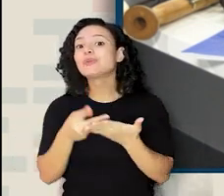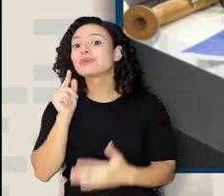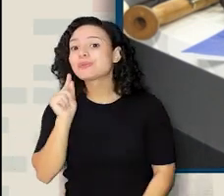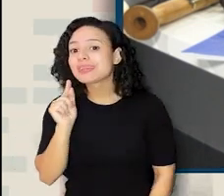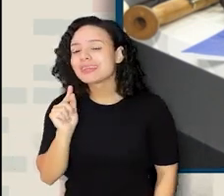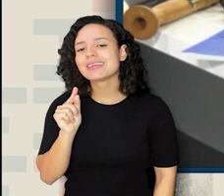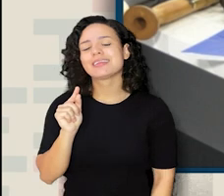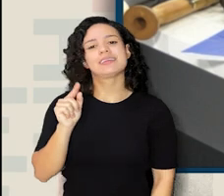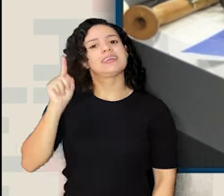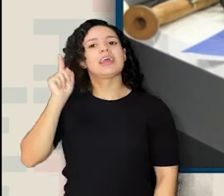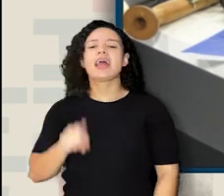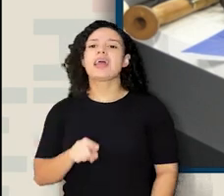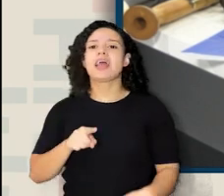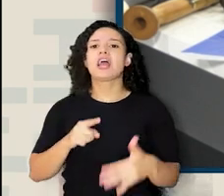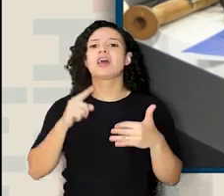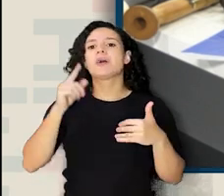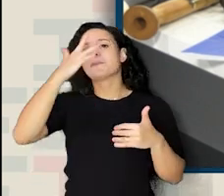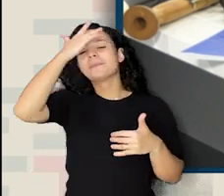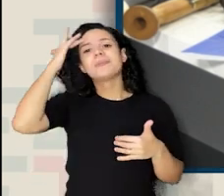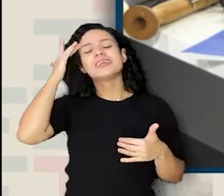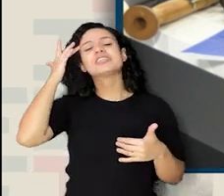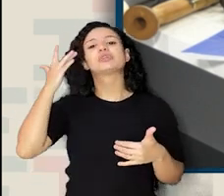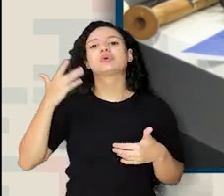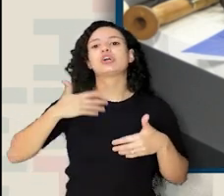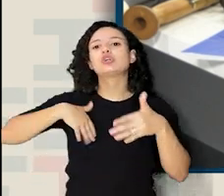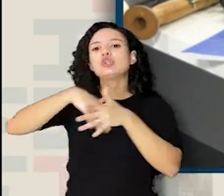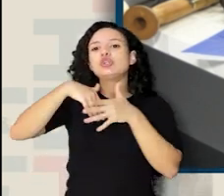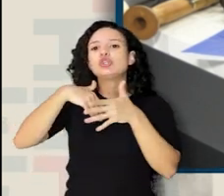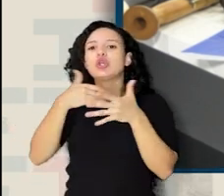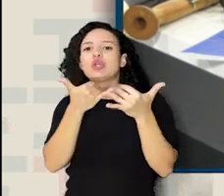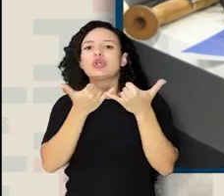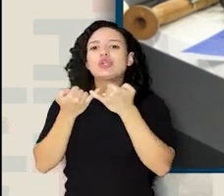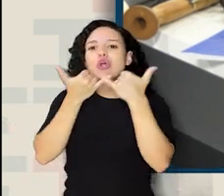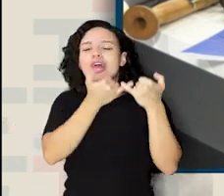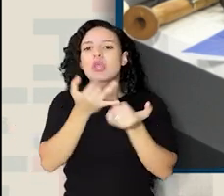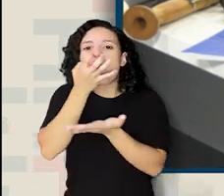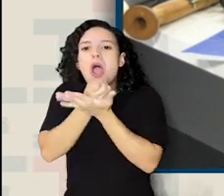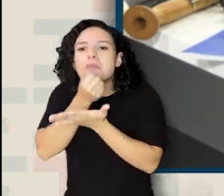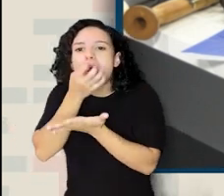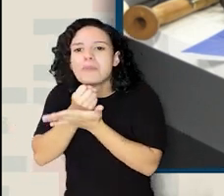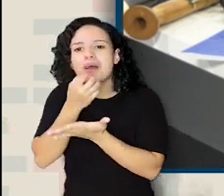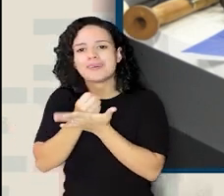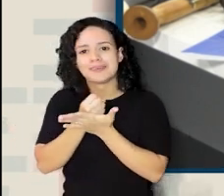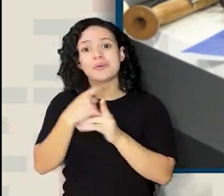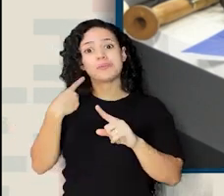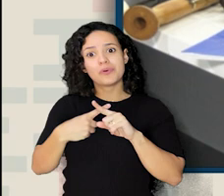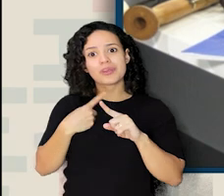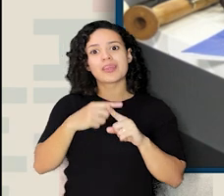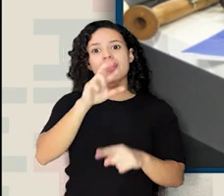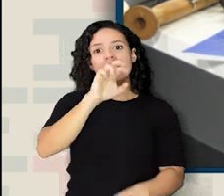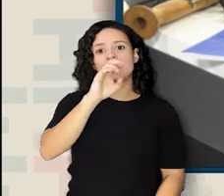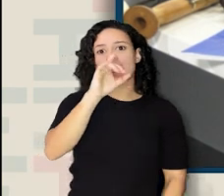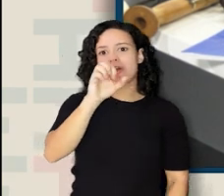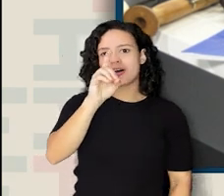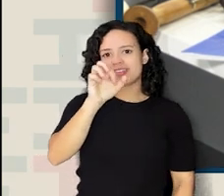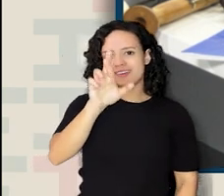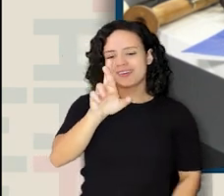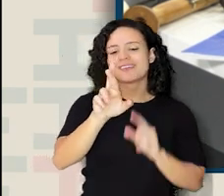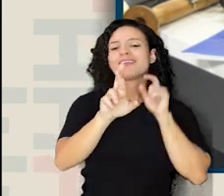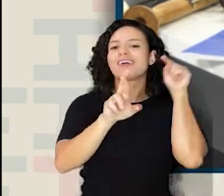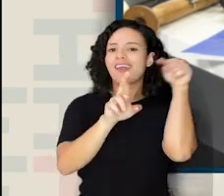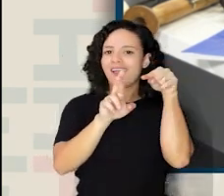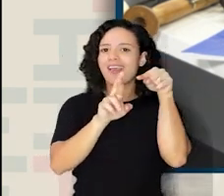vai aparecer de tradução? Jogador de gravador. Porque